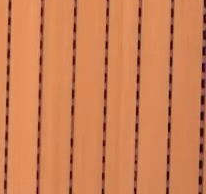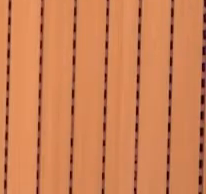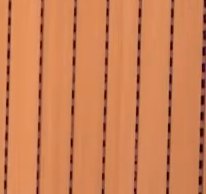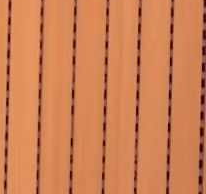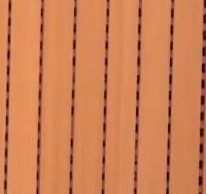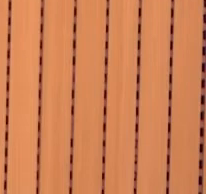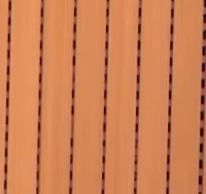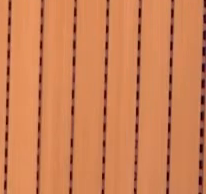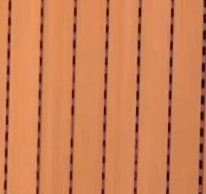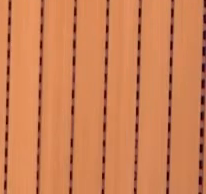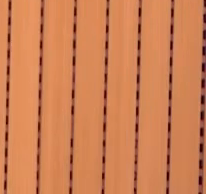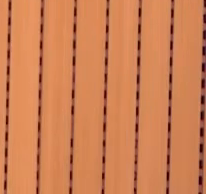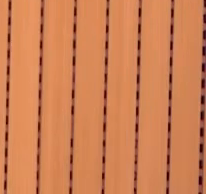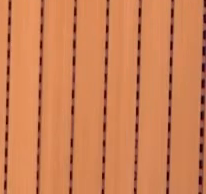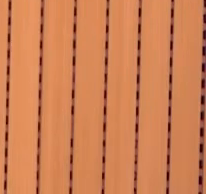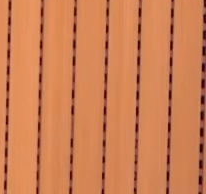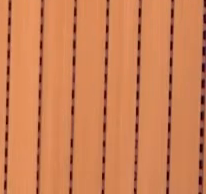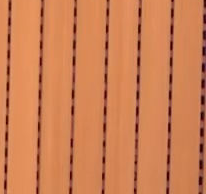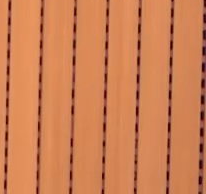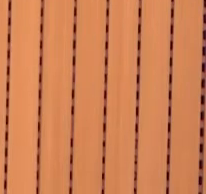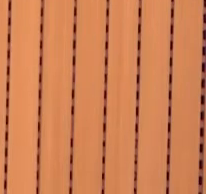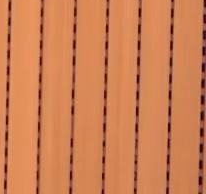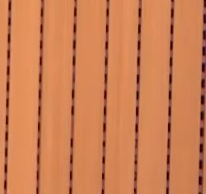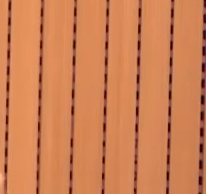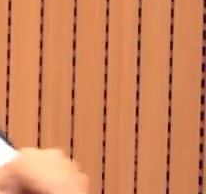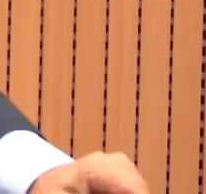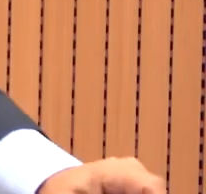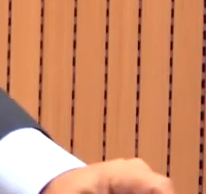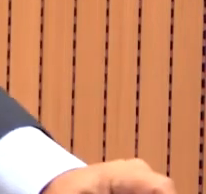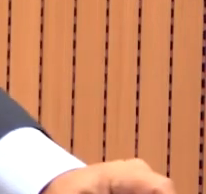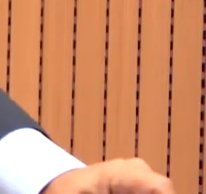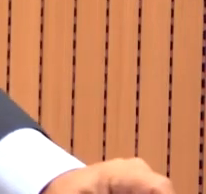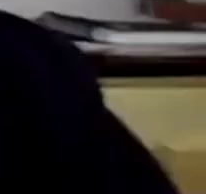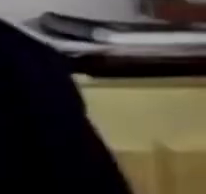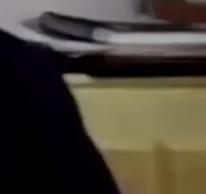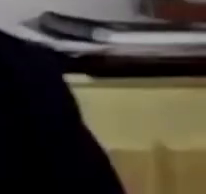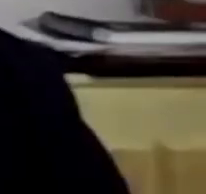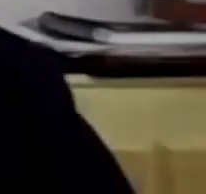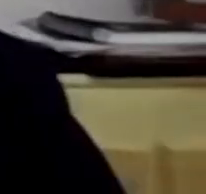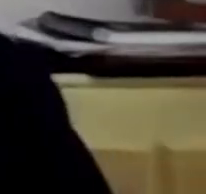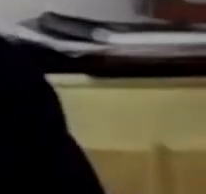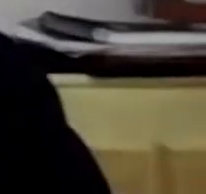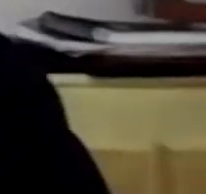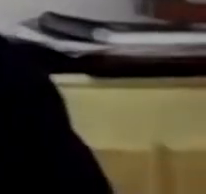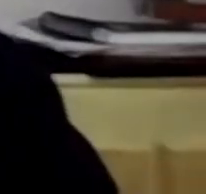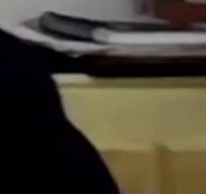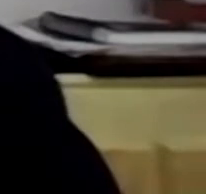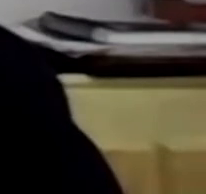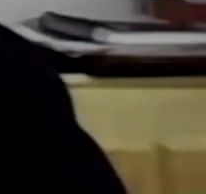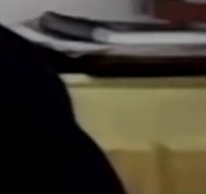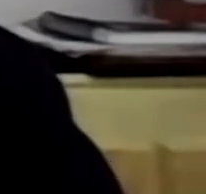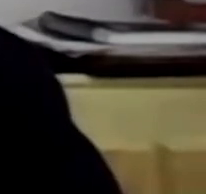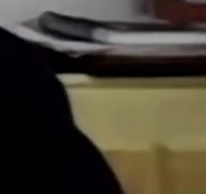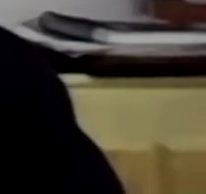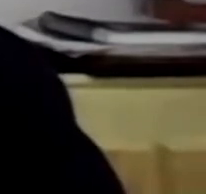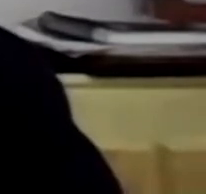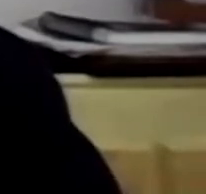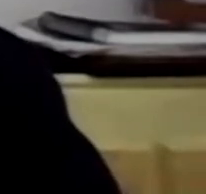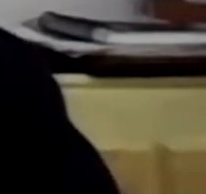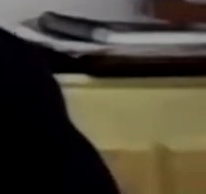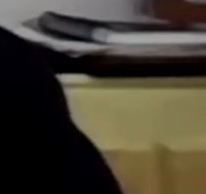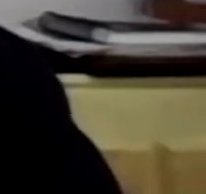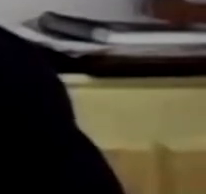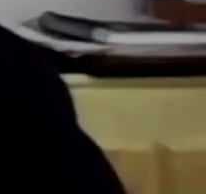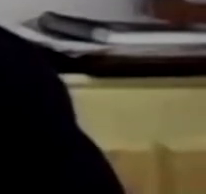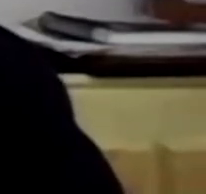questionamentos. Vereador Cecílio, bom dia. Bom dia, vereador Rossini, preside essa